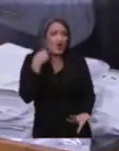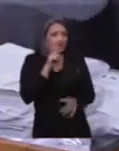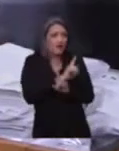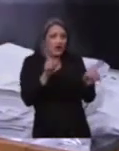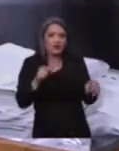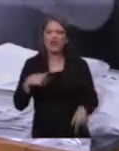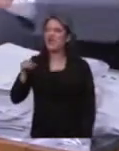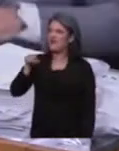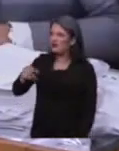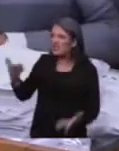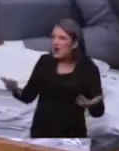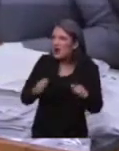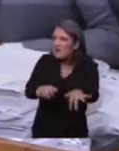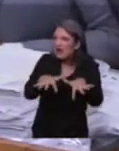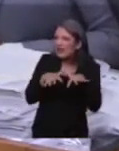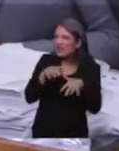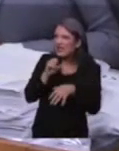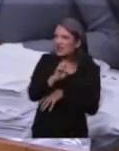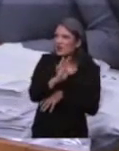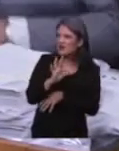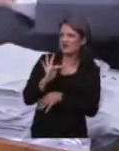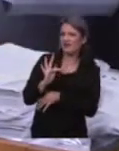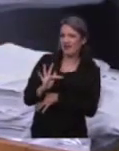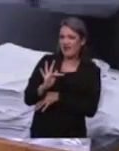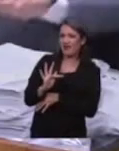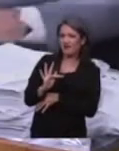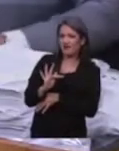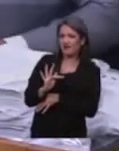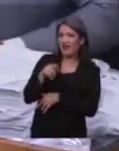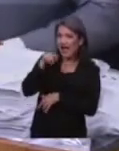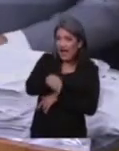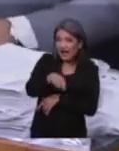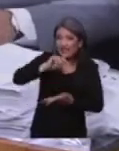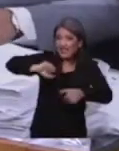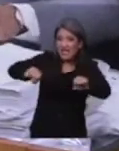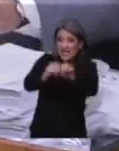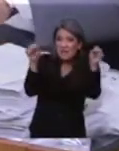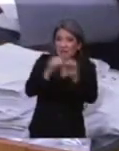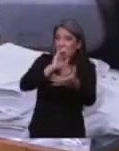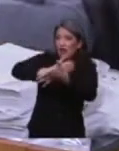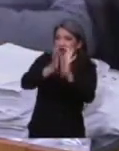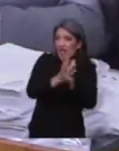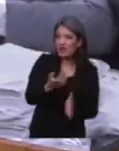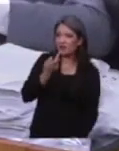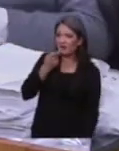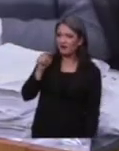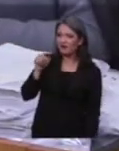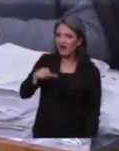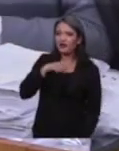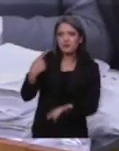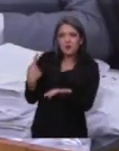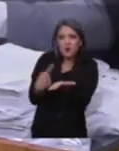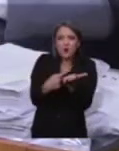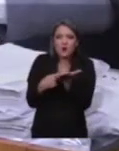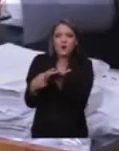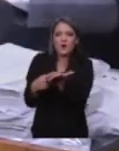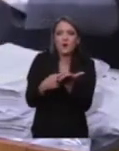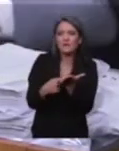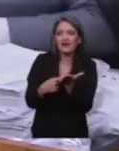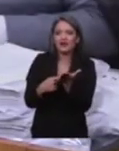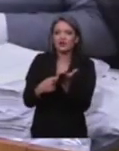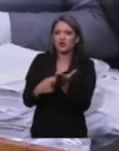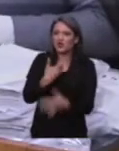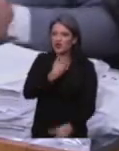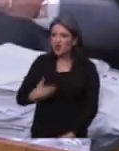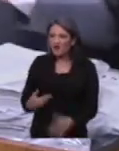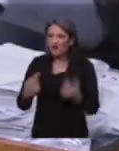Vossa Excelência vem no plenário do Supremo Tribunal Federal, que foi destruído, para dizer que houve uma conspiração do